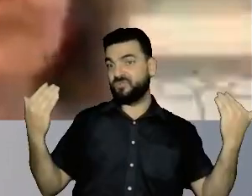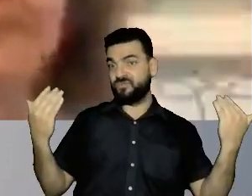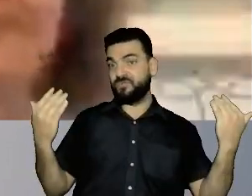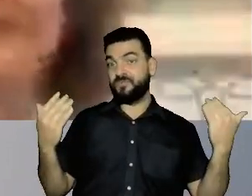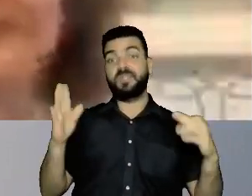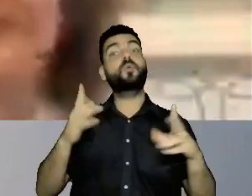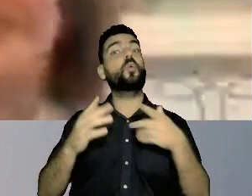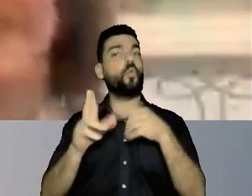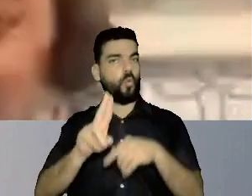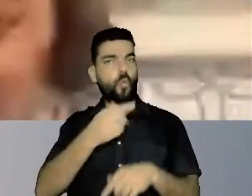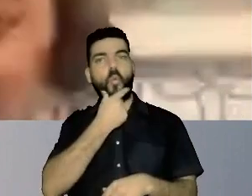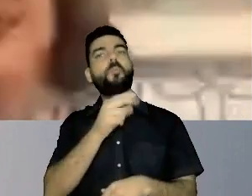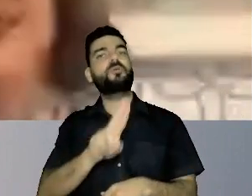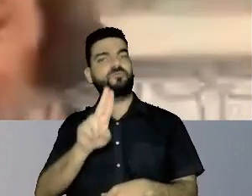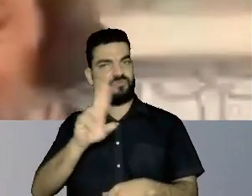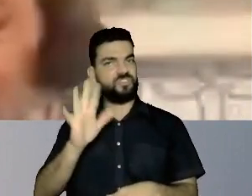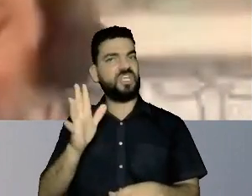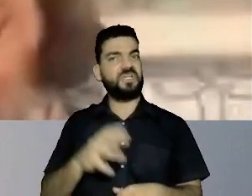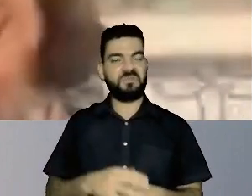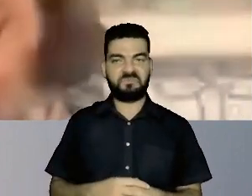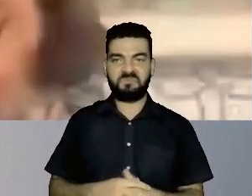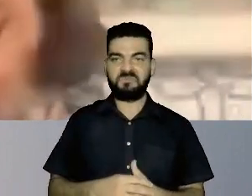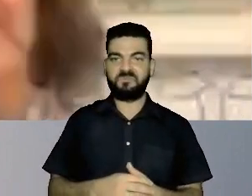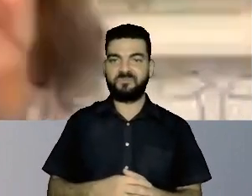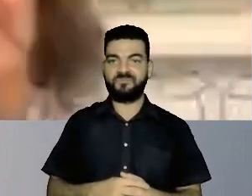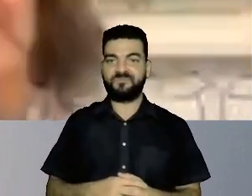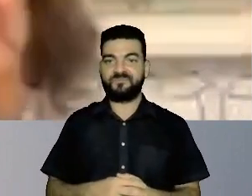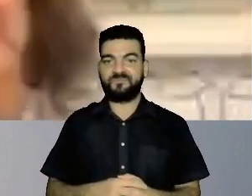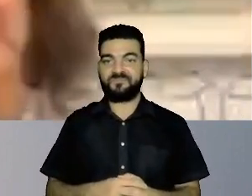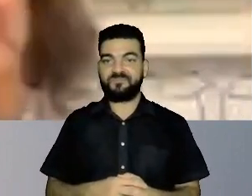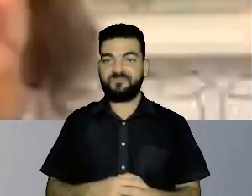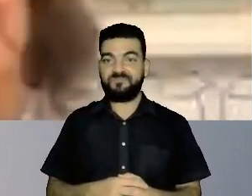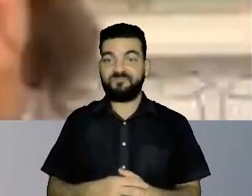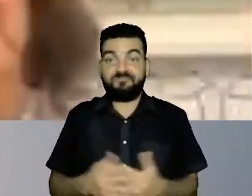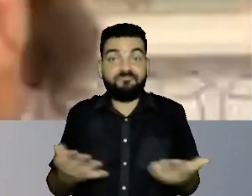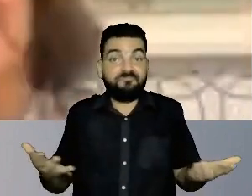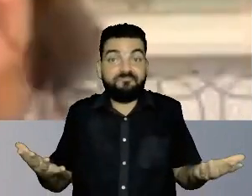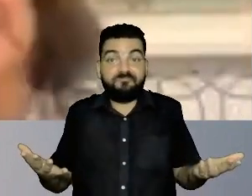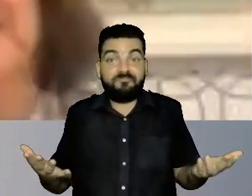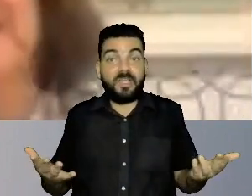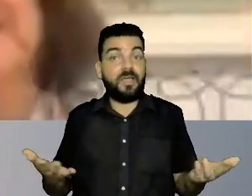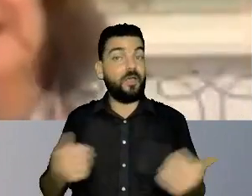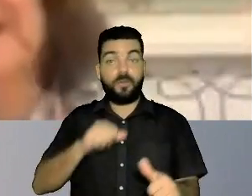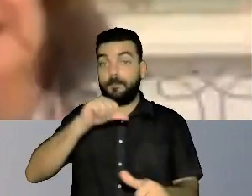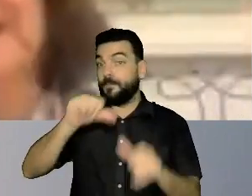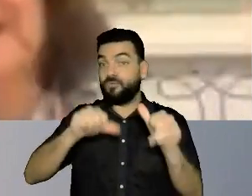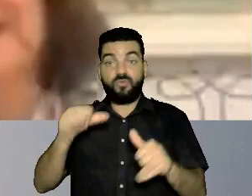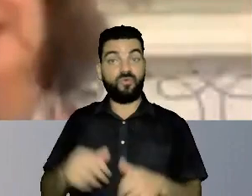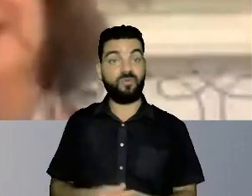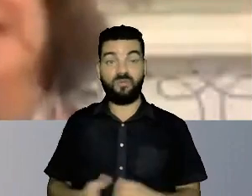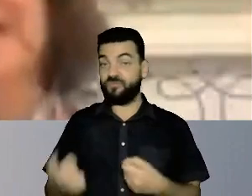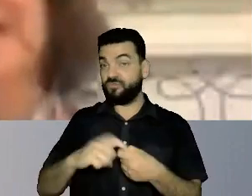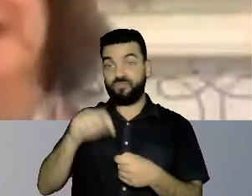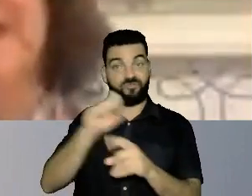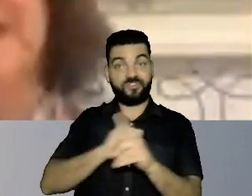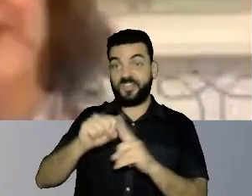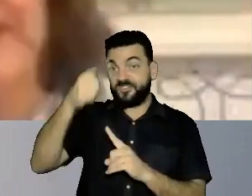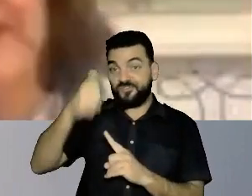porque ele era um indicativo também de culturas, de grupos, e também foi utilizado por homens.